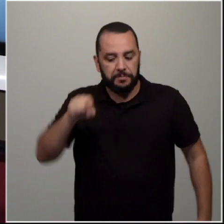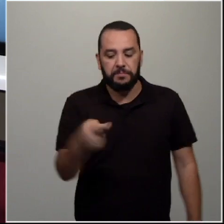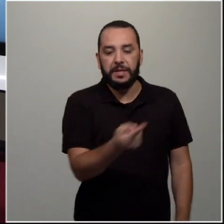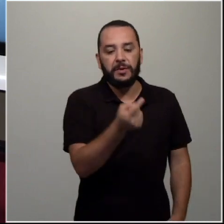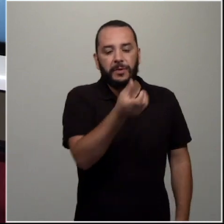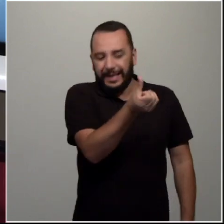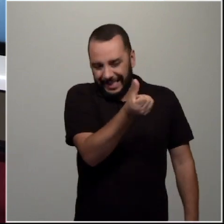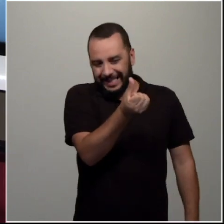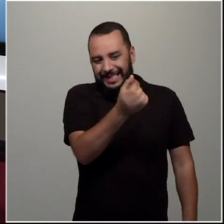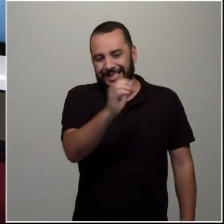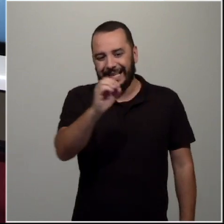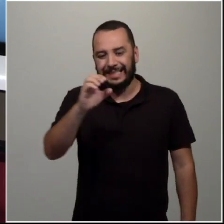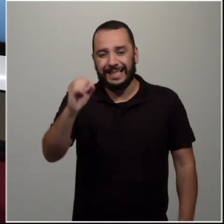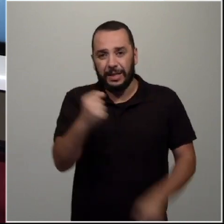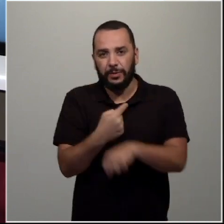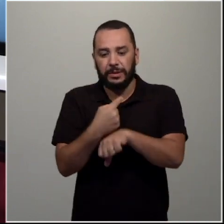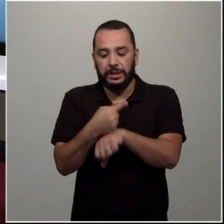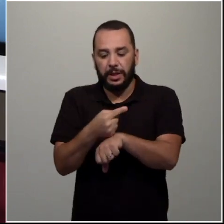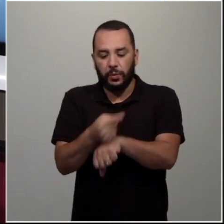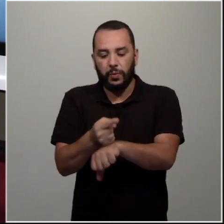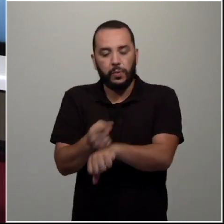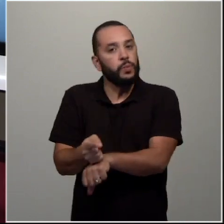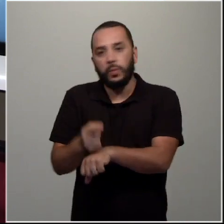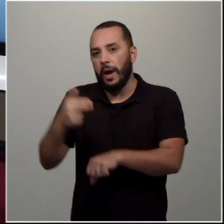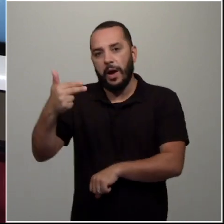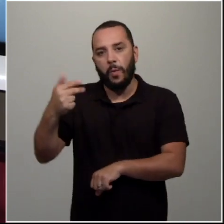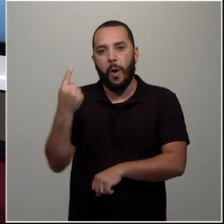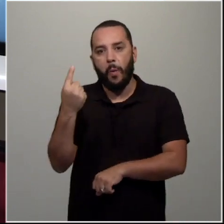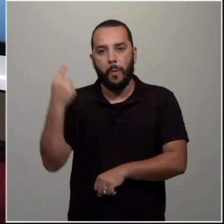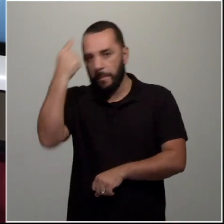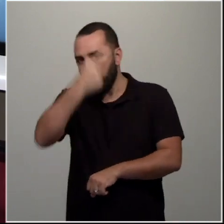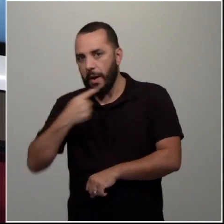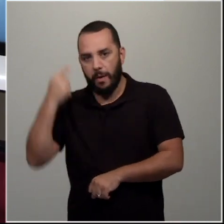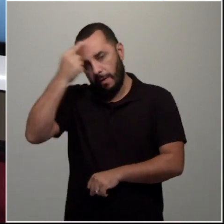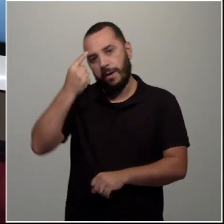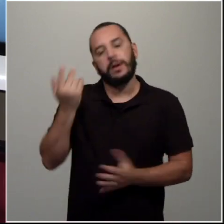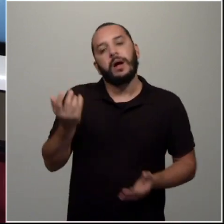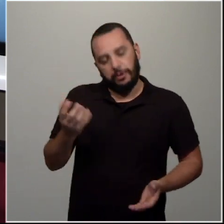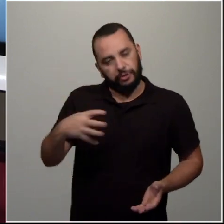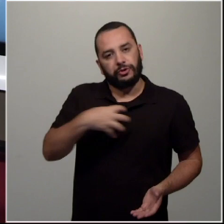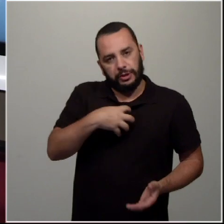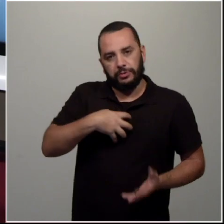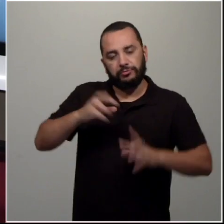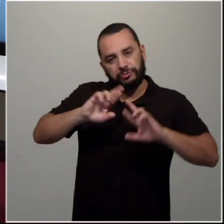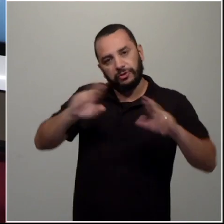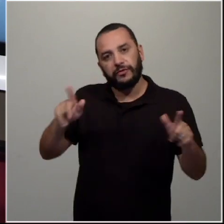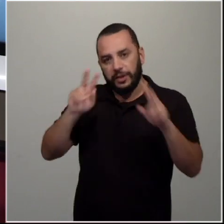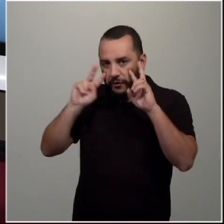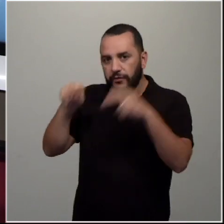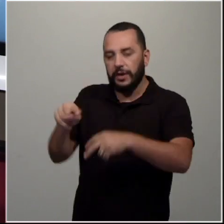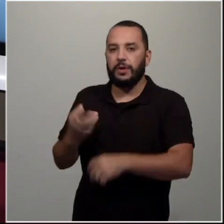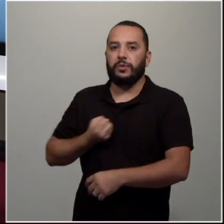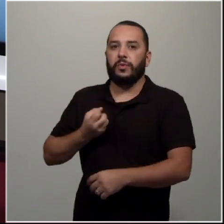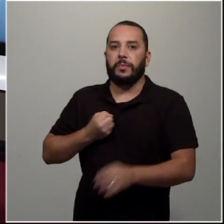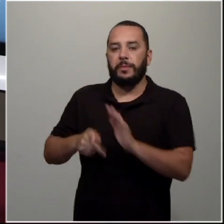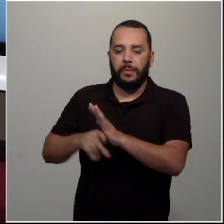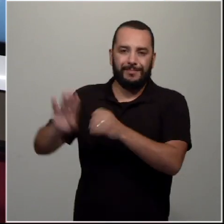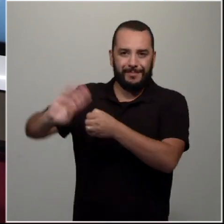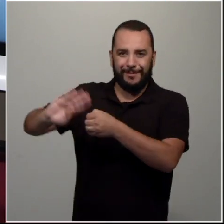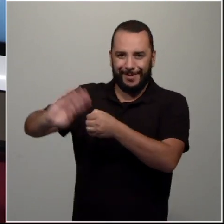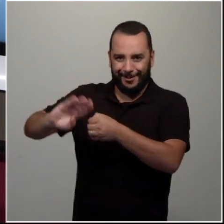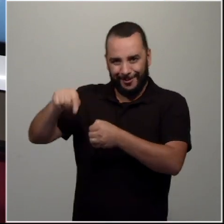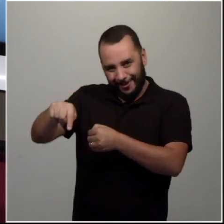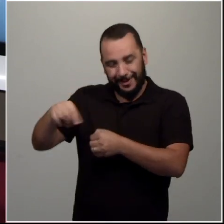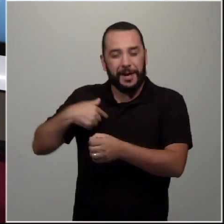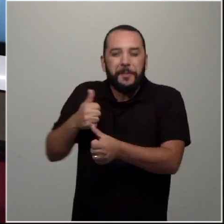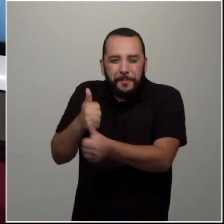termos uma hora então é é uma maneira uma outra maneira de de olhar que para o sistema de numeração babilônico é uma coisa